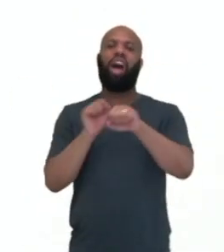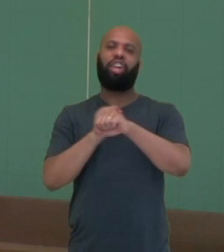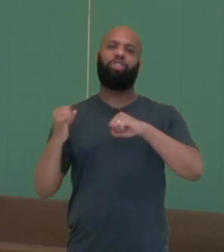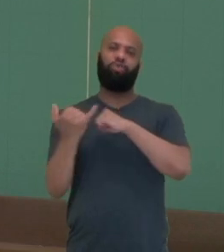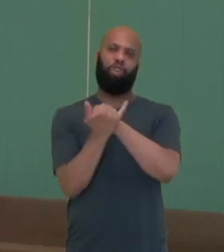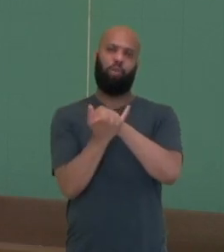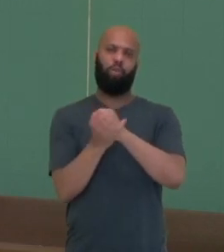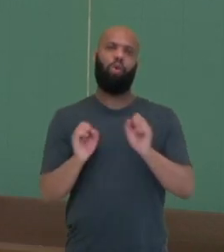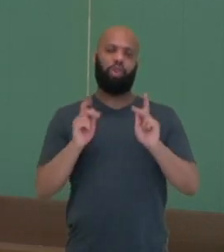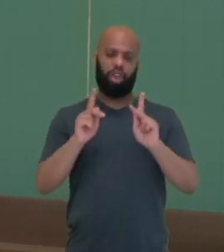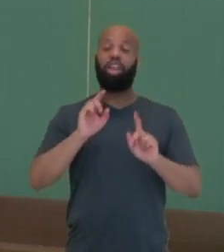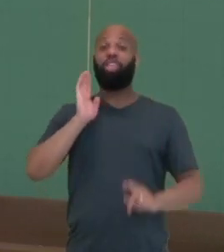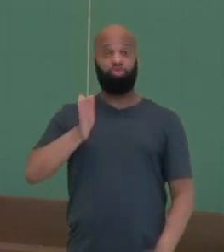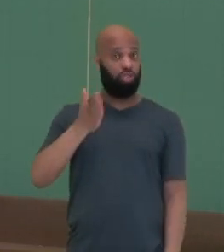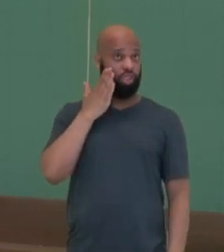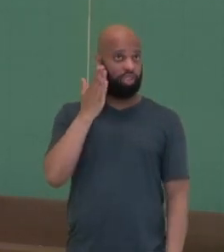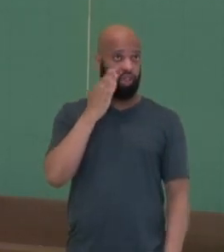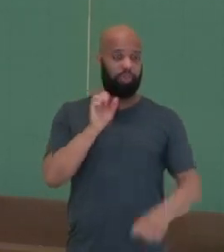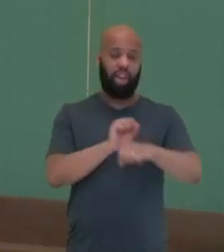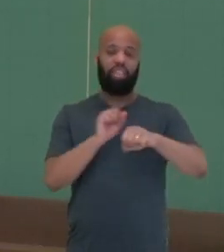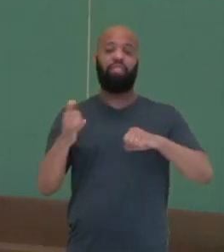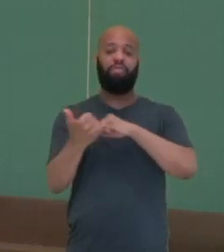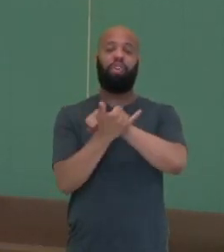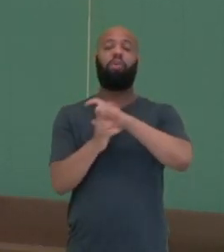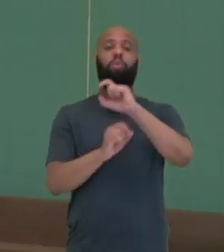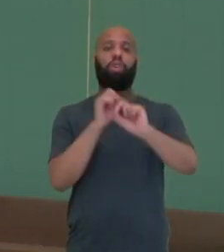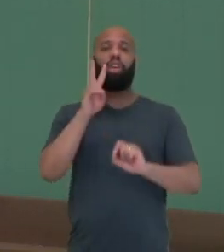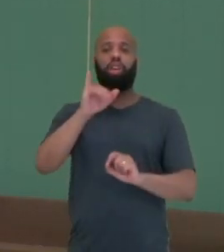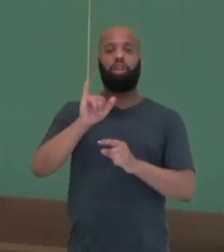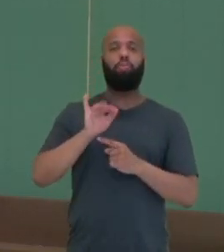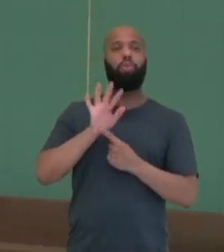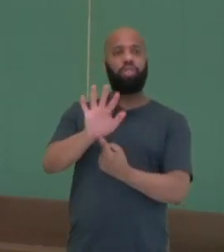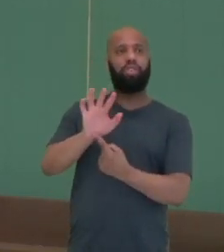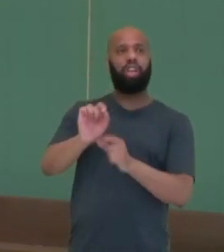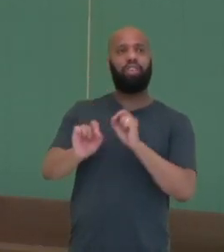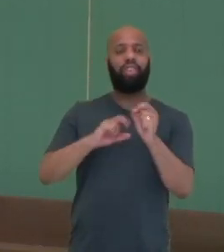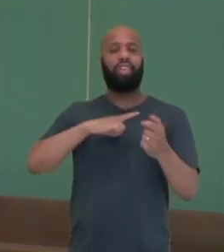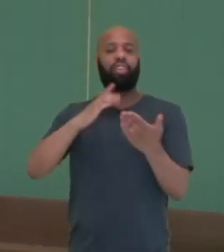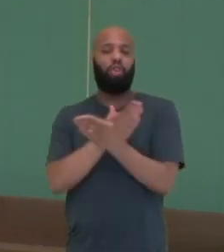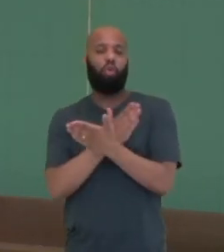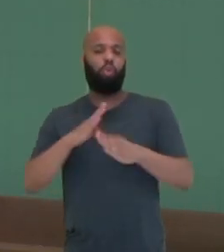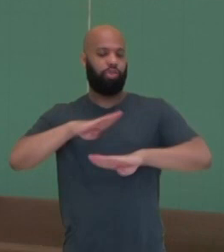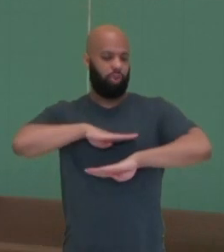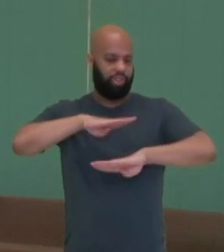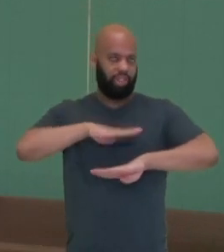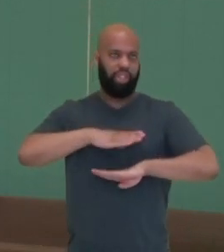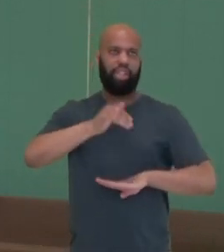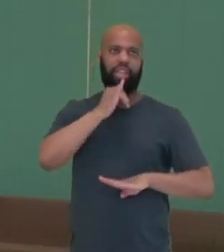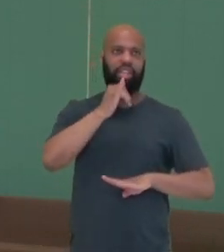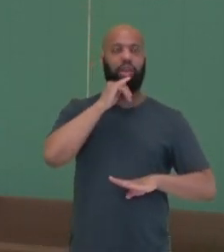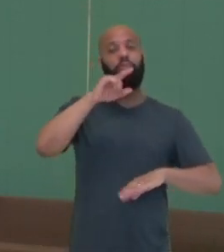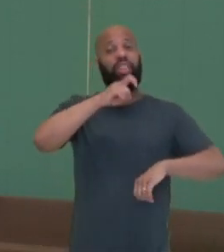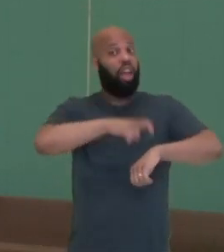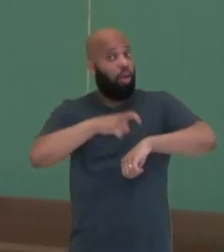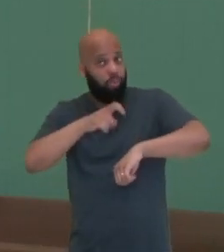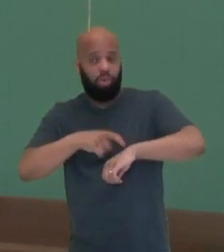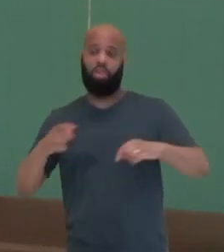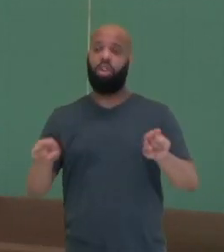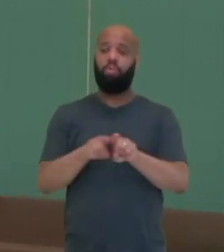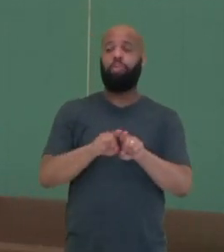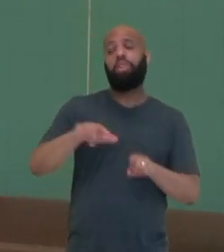Expressões adverbiais, você já sabe, são aquelas que indicam determinadas circunstâncias de tempo,